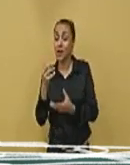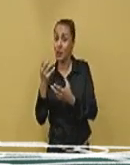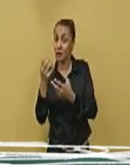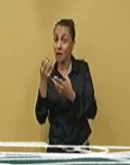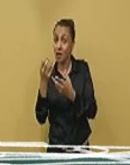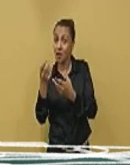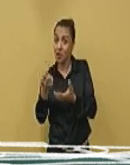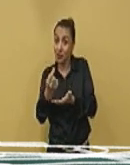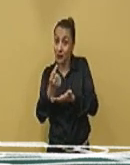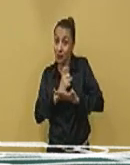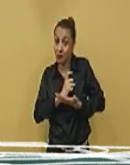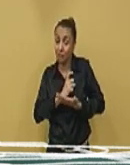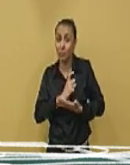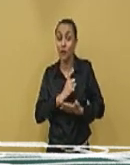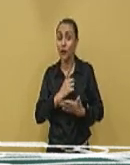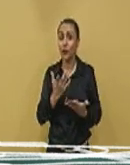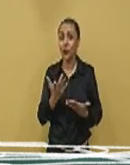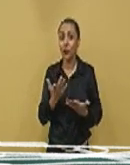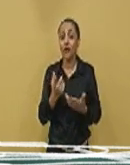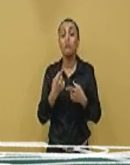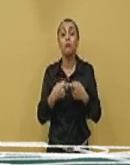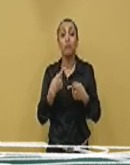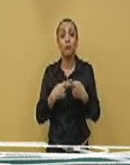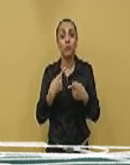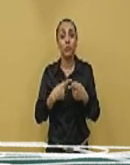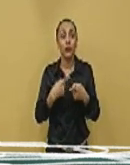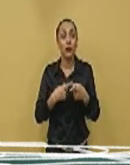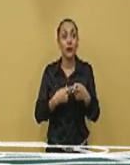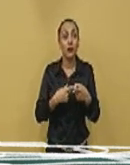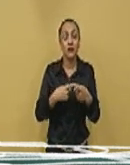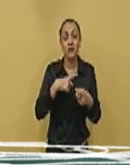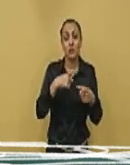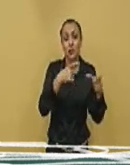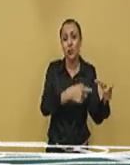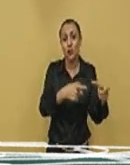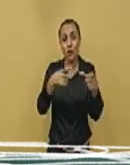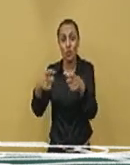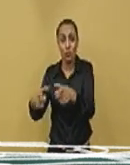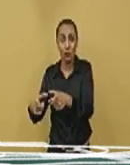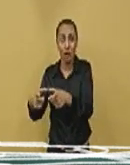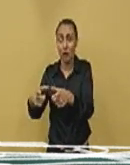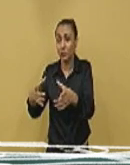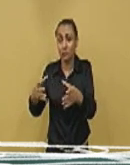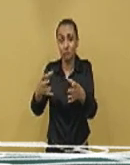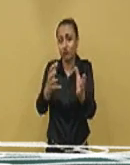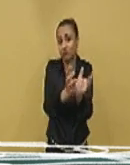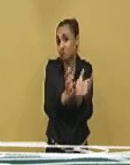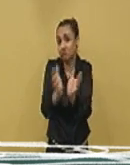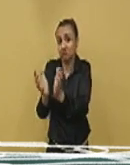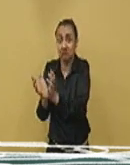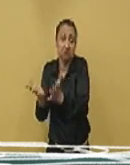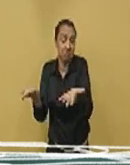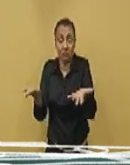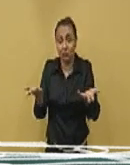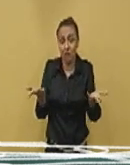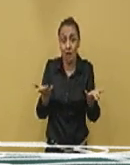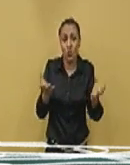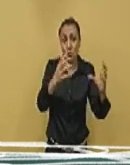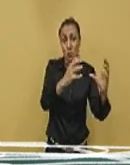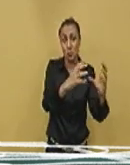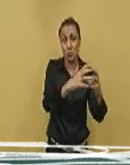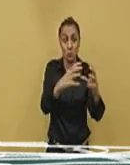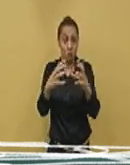recebem, por que que determinados setores ou divisões ou, enfim,